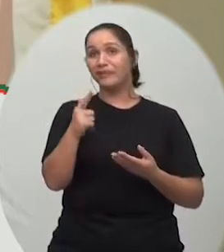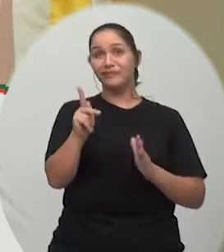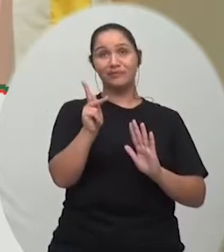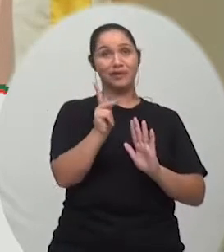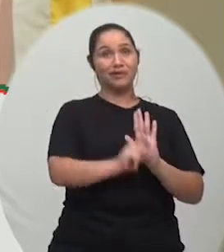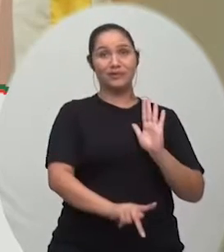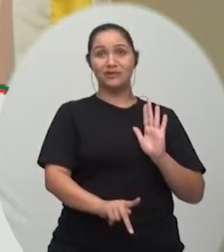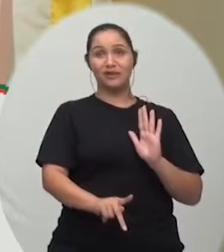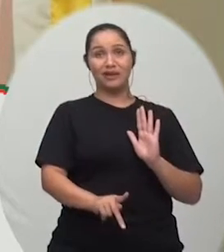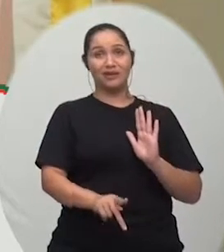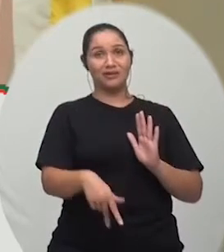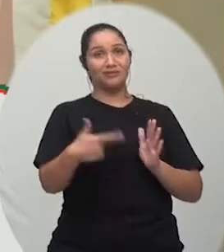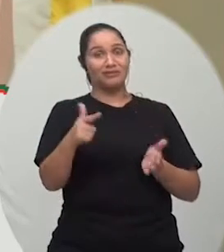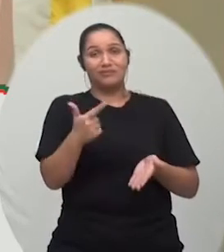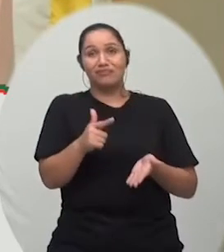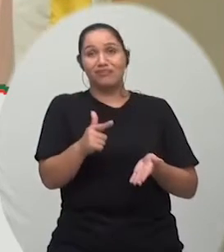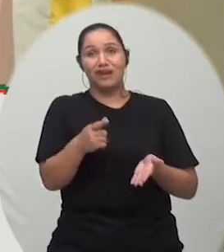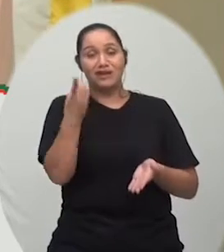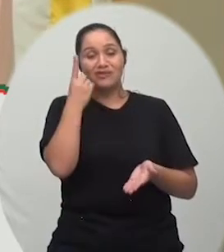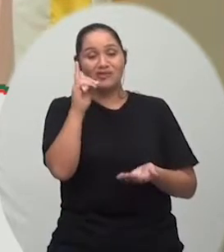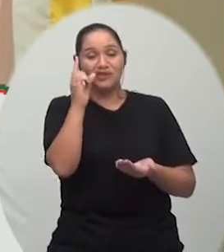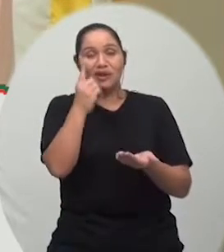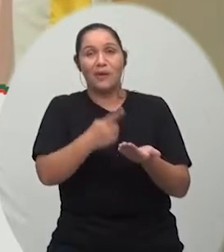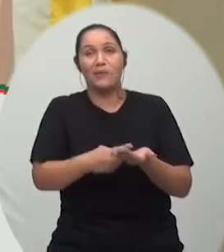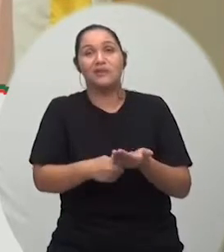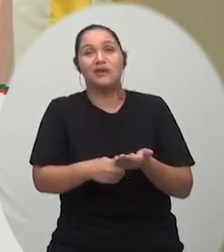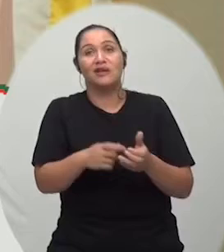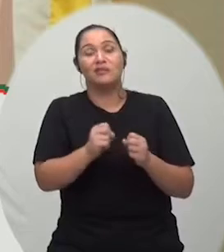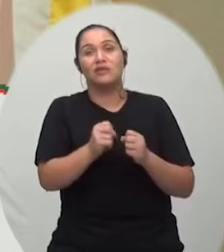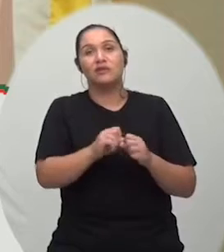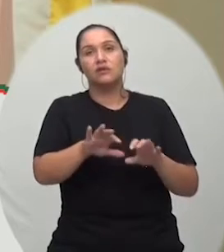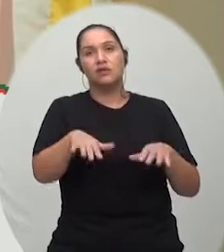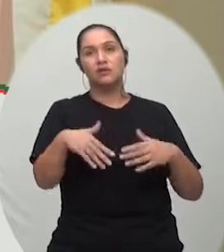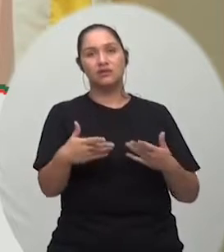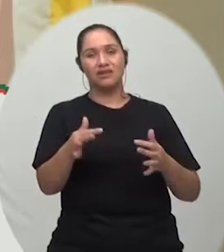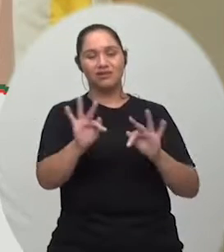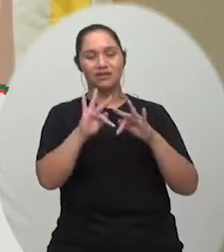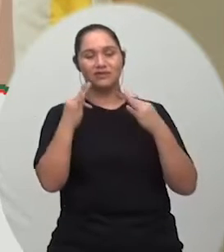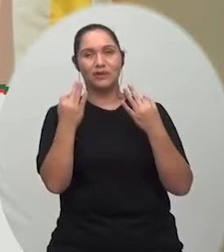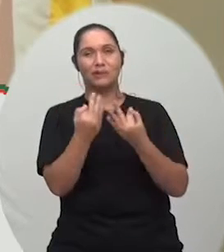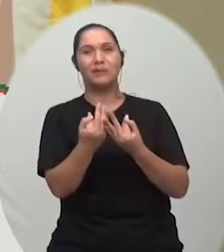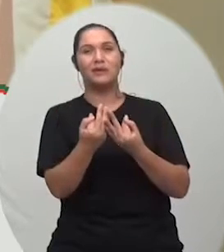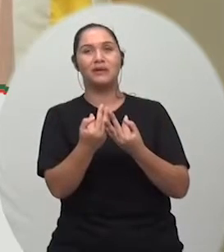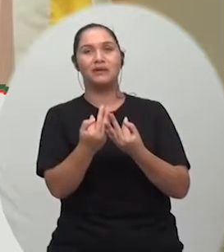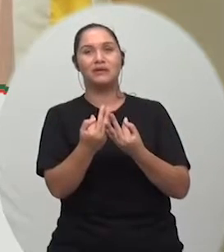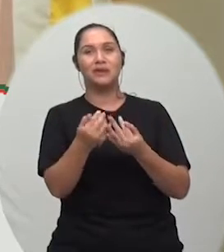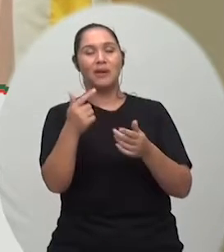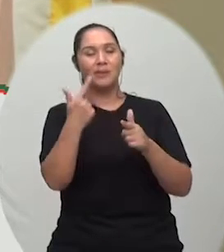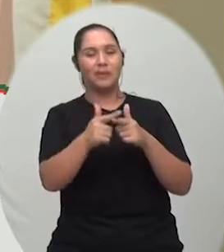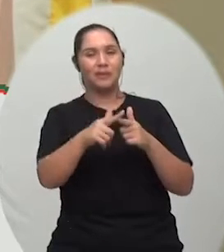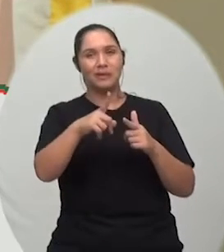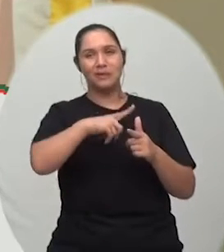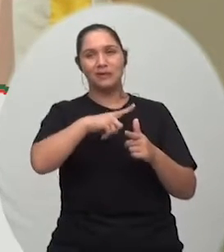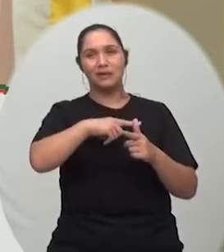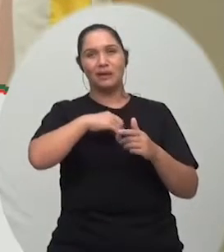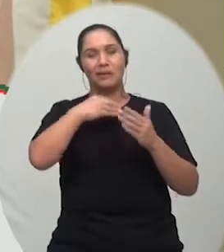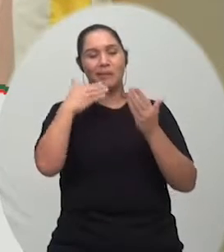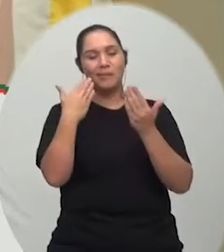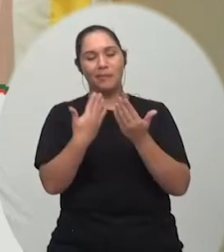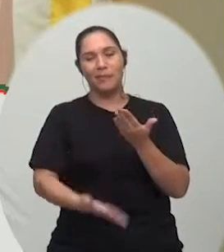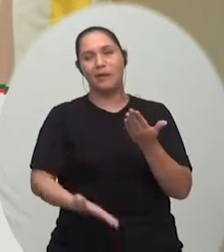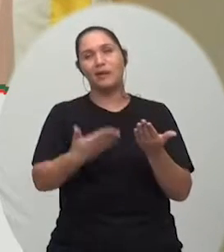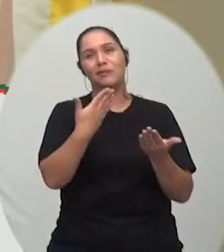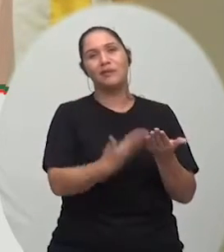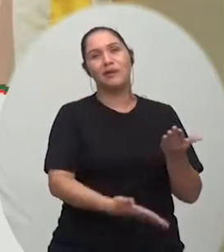quando. Enquanto isso, as famílias ficam perdendo o pouco que se tem. Aqueles que menos têm, é os